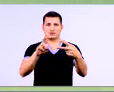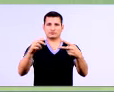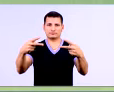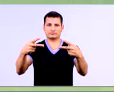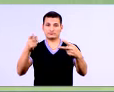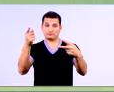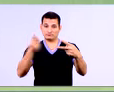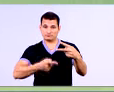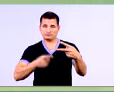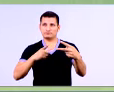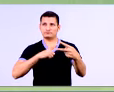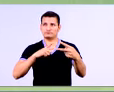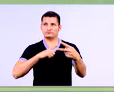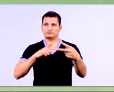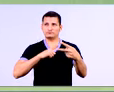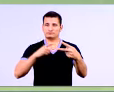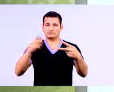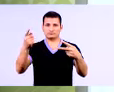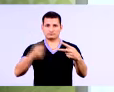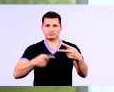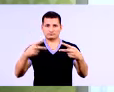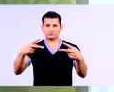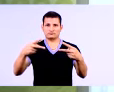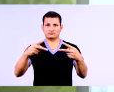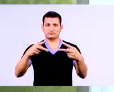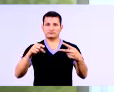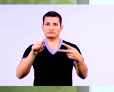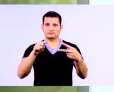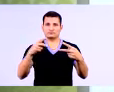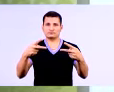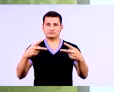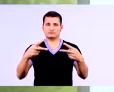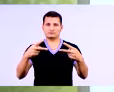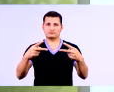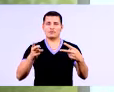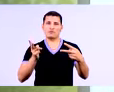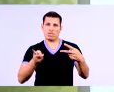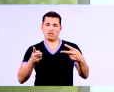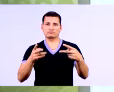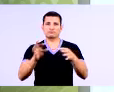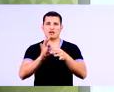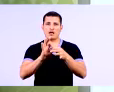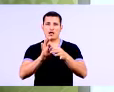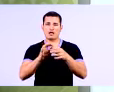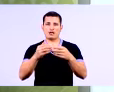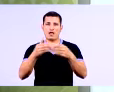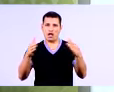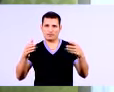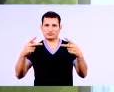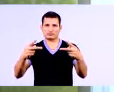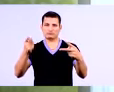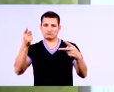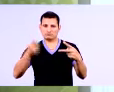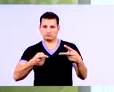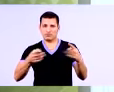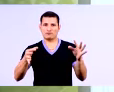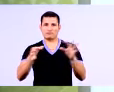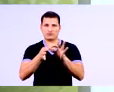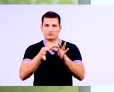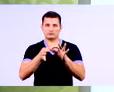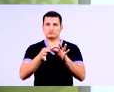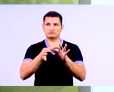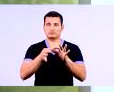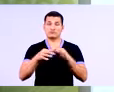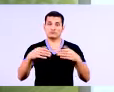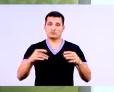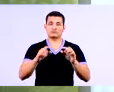barra. BR barra. Significa que ele abre e fecha no mesmo elemento. Então, o formulário HTML precisa